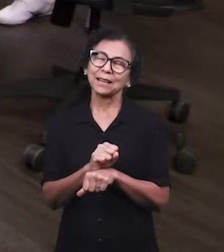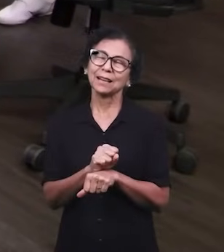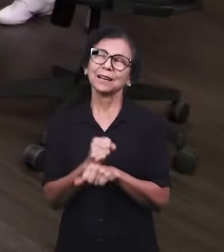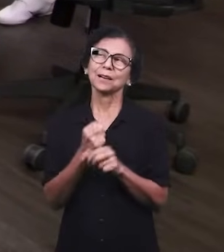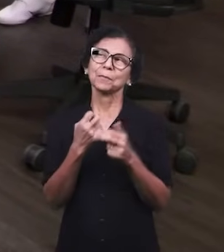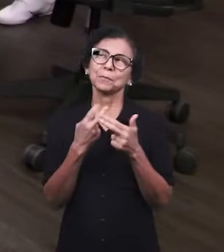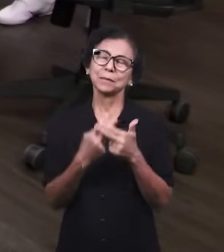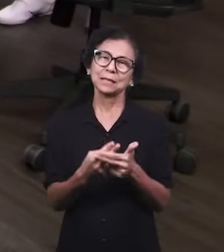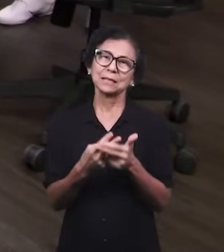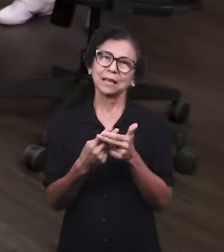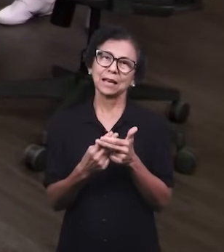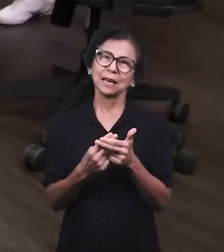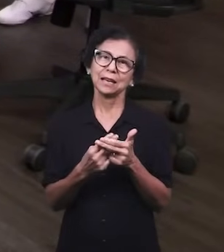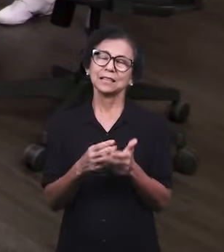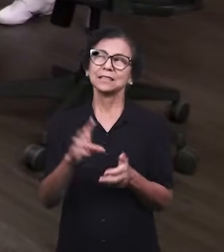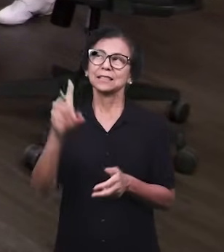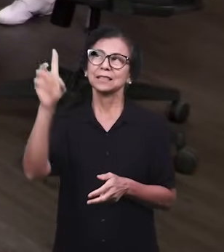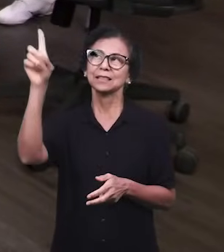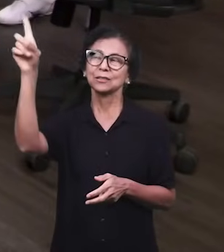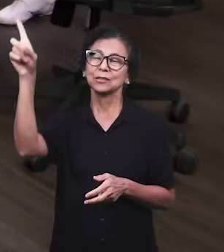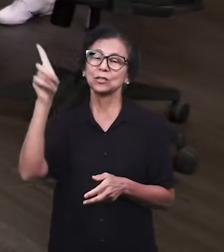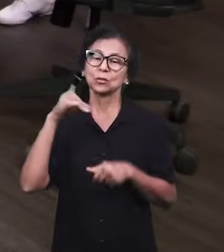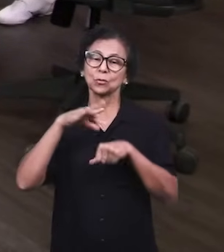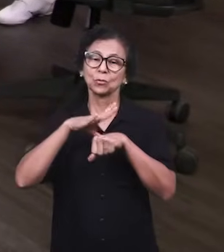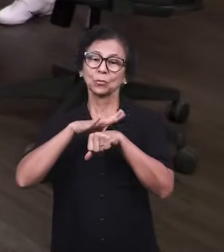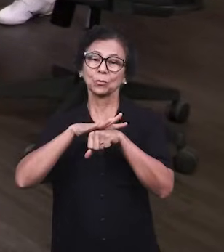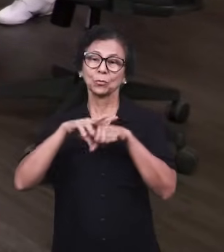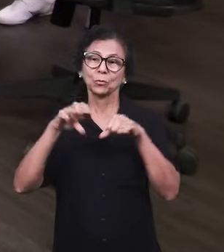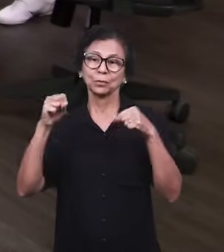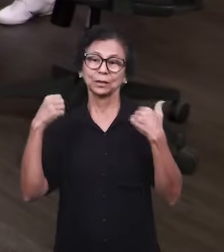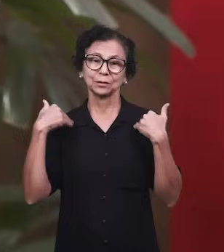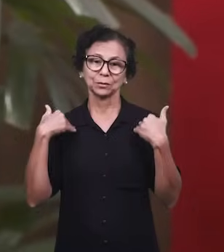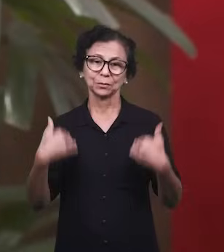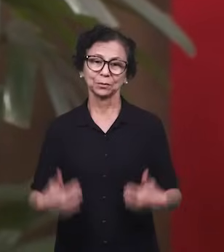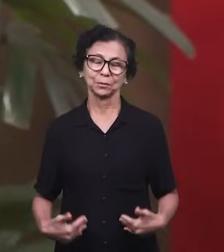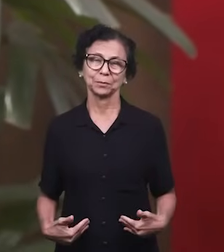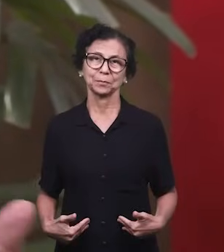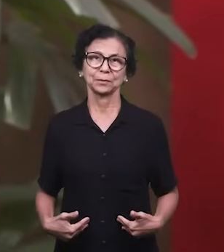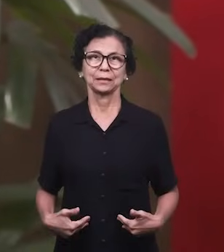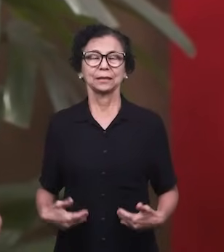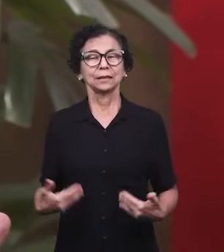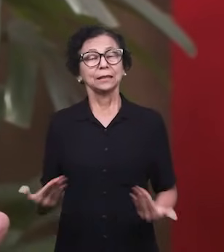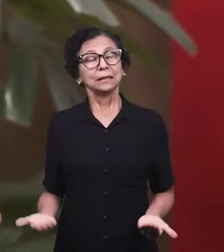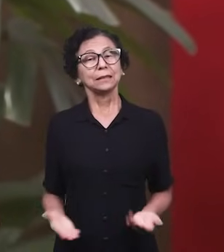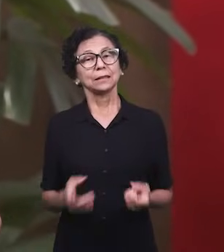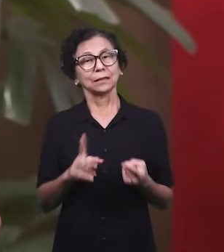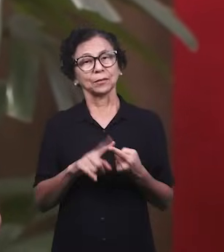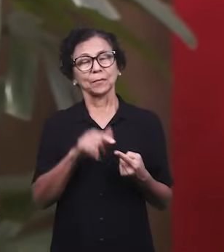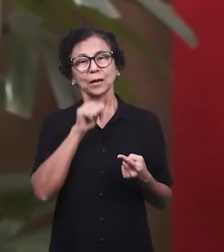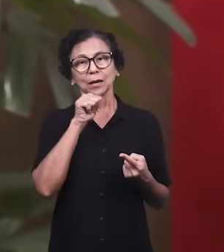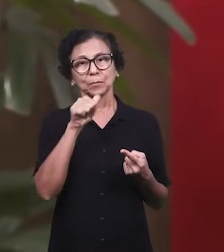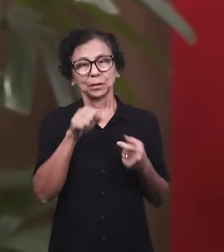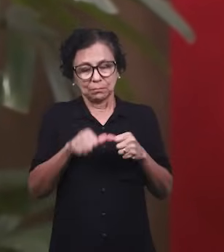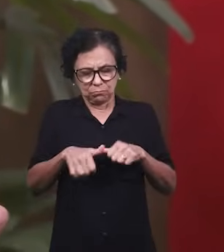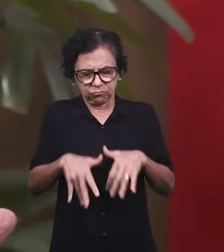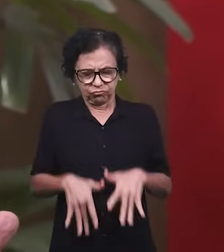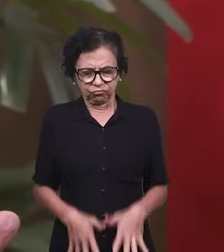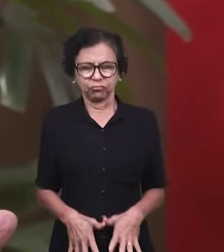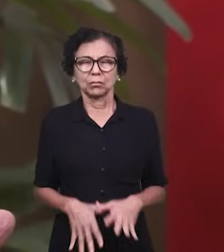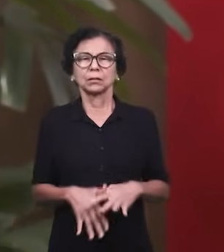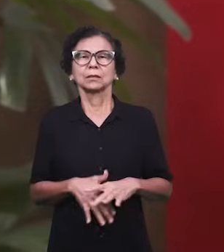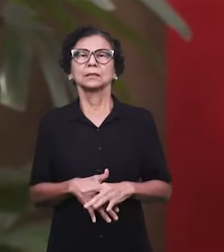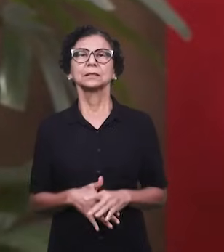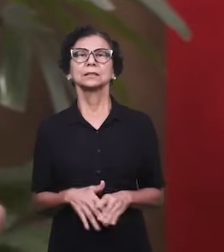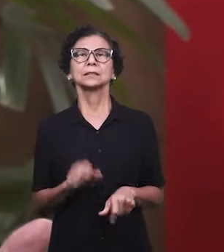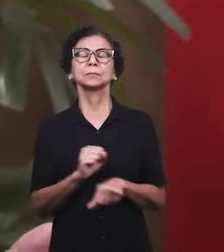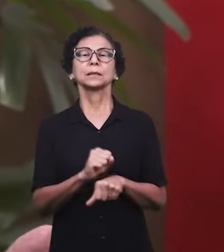a questão aí é a palavra esperar, esperança, né? Porque a mulher do fluxo de sangue, o que ela